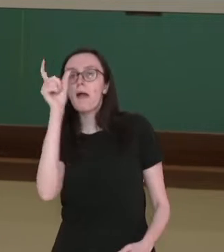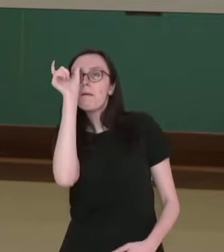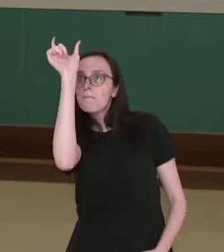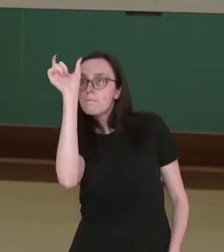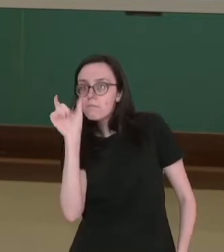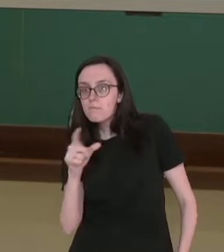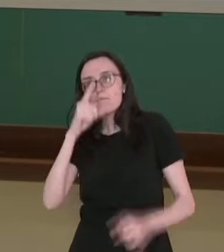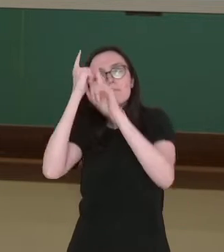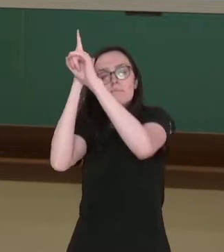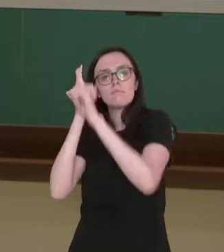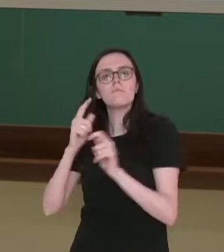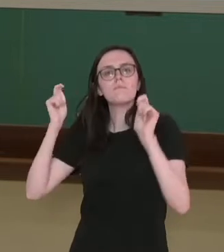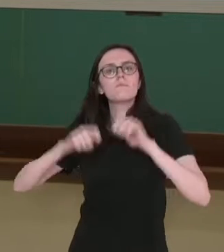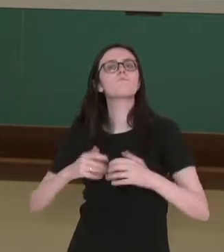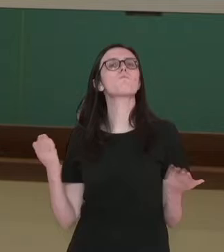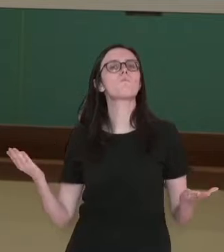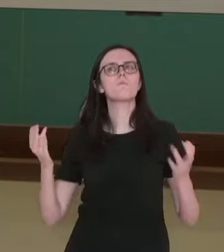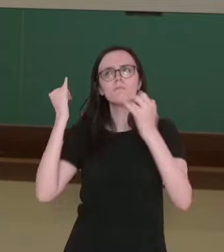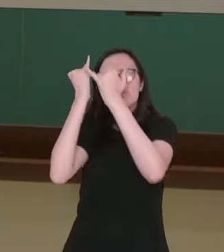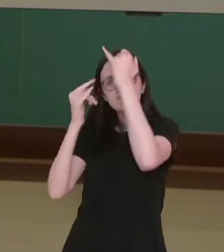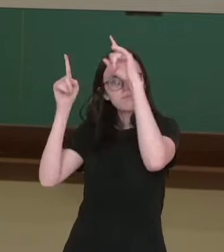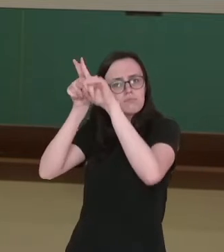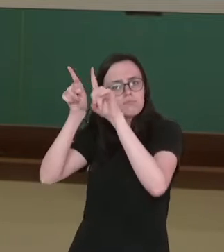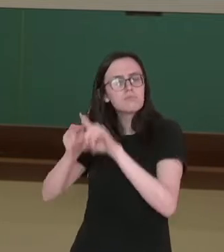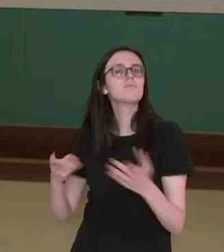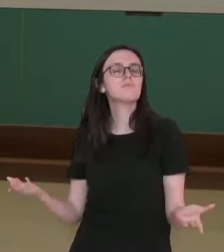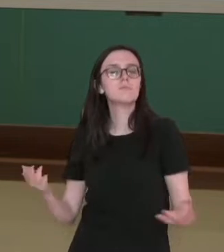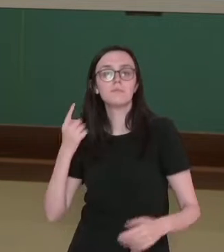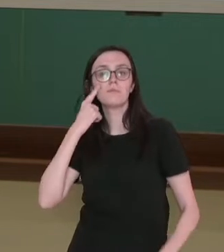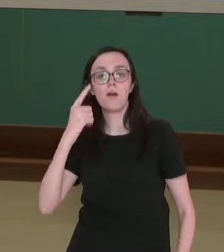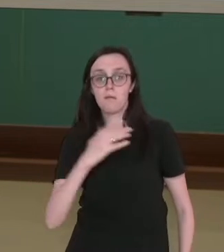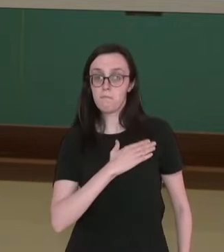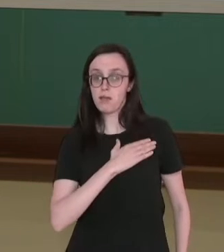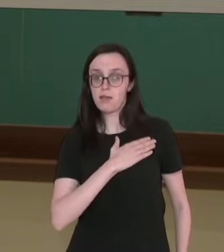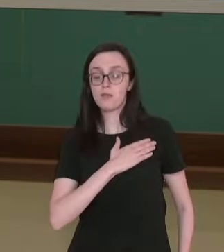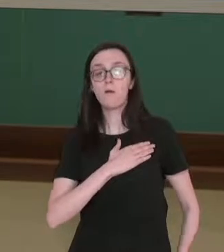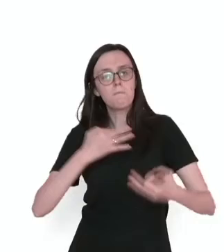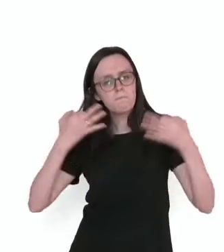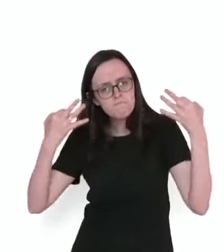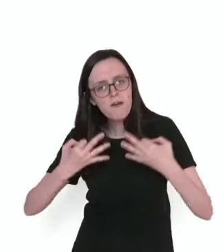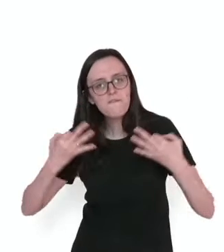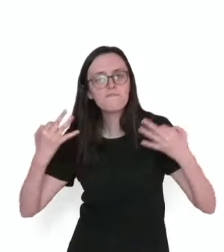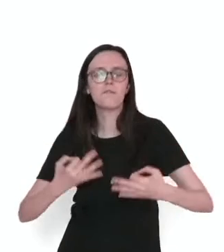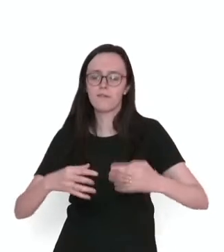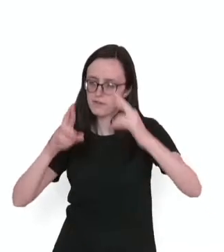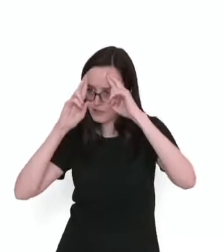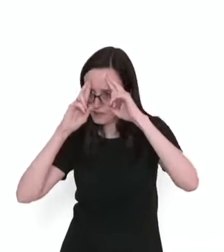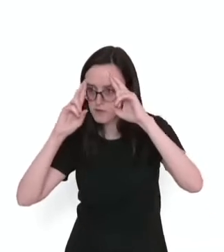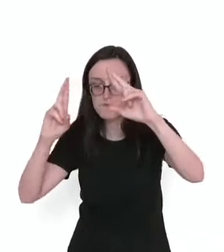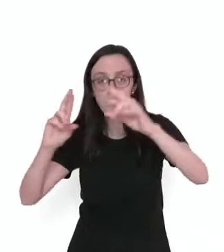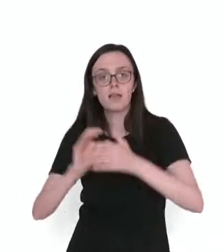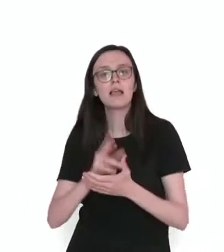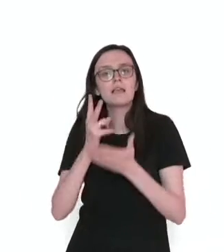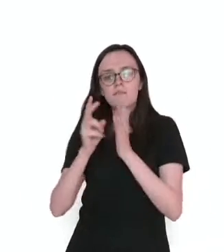você identifica aqui que estarem rimando? Peito, perfeito, respeito,